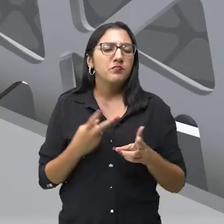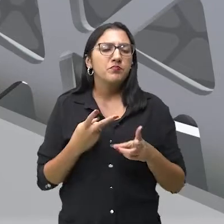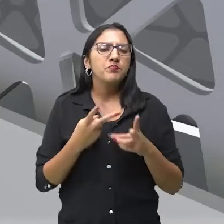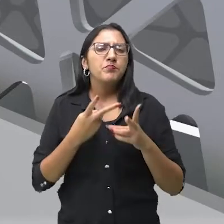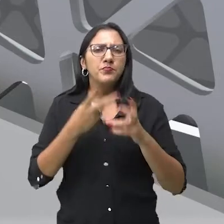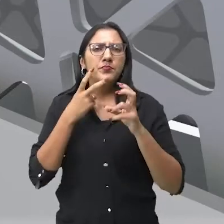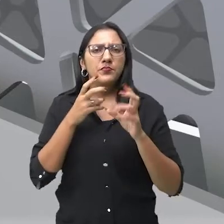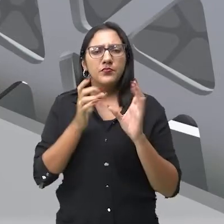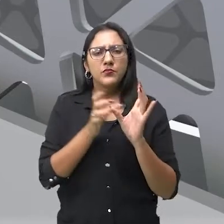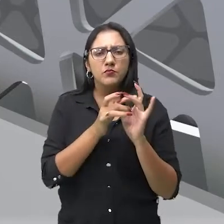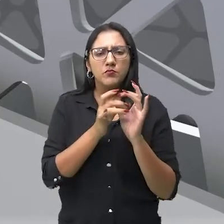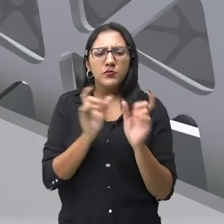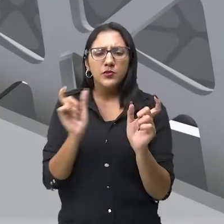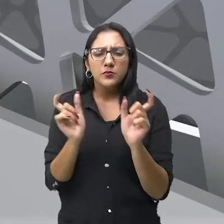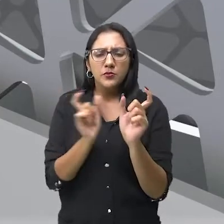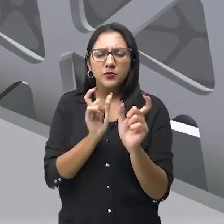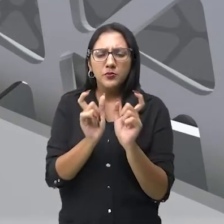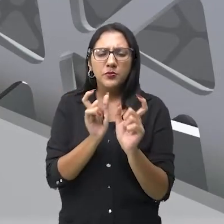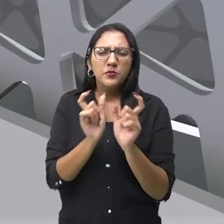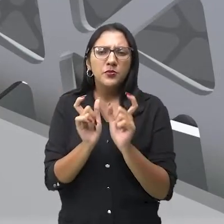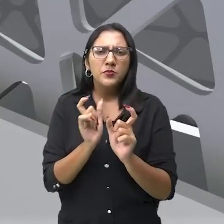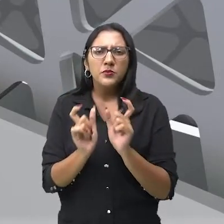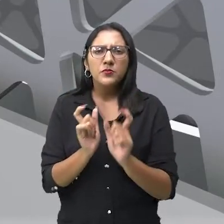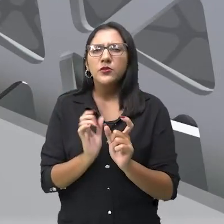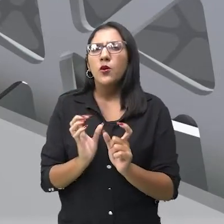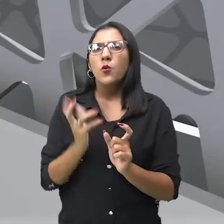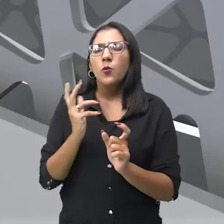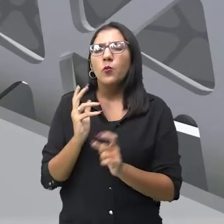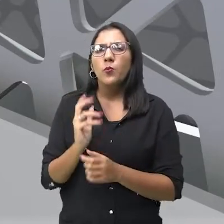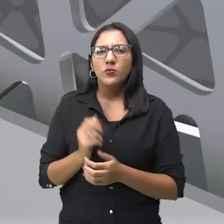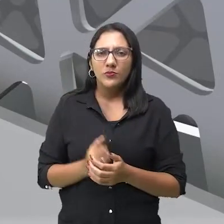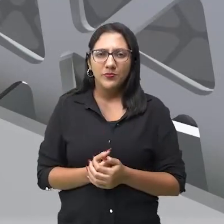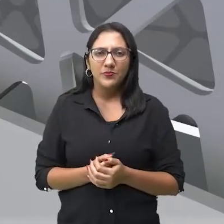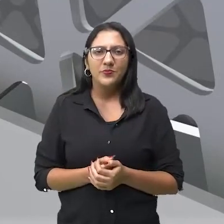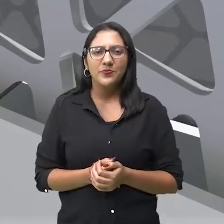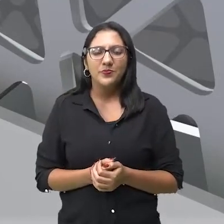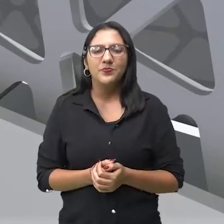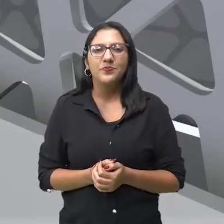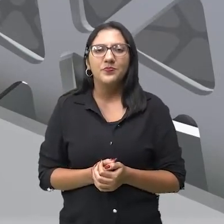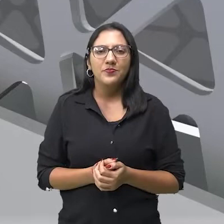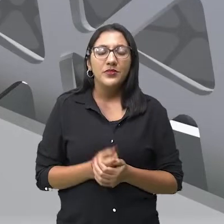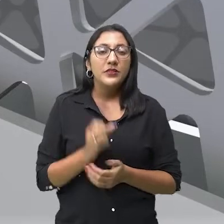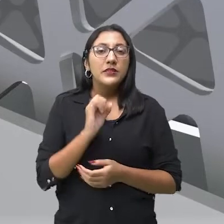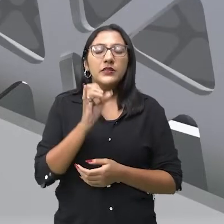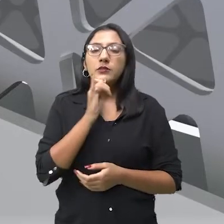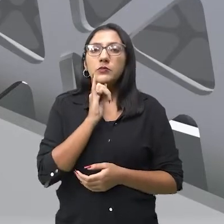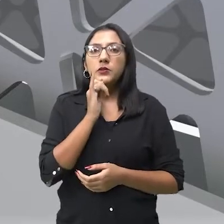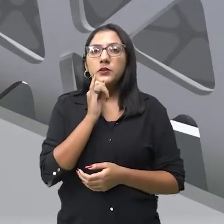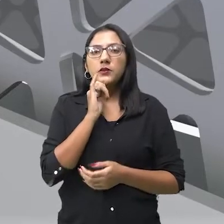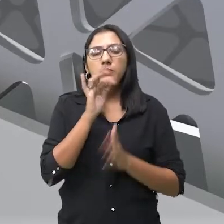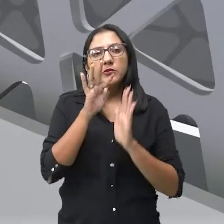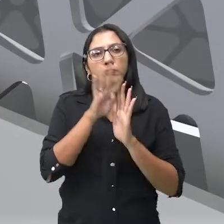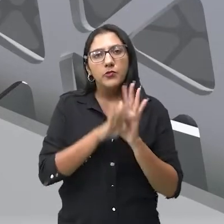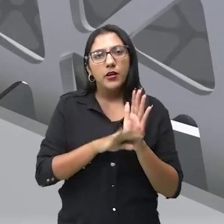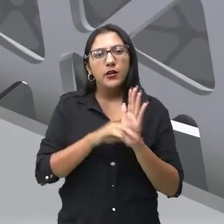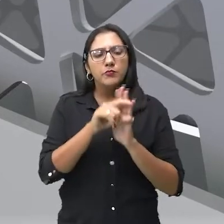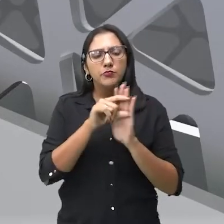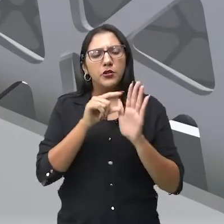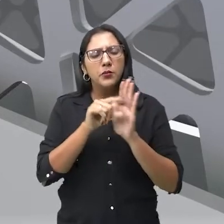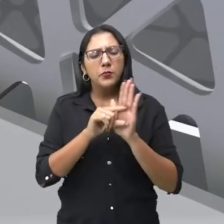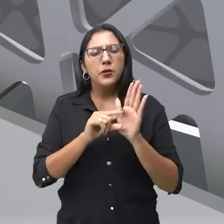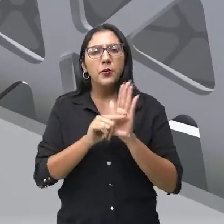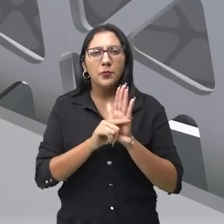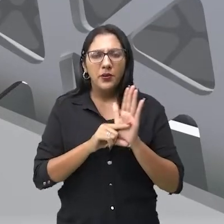vai encaixando e indicando a sequência lógica dos acontecimentos, Se eu digo desde o começo que uma